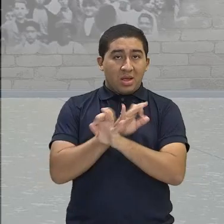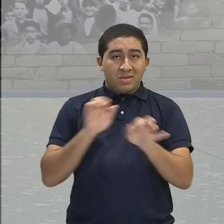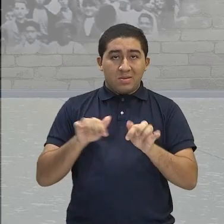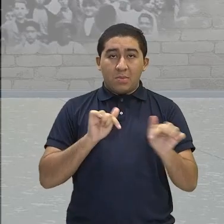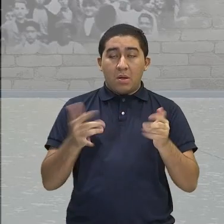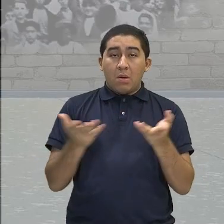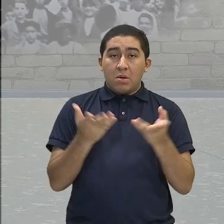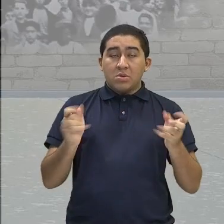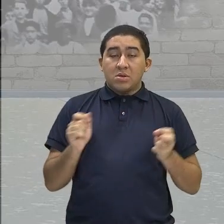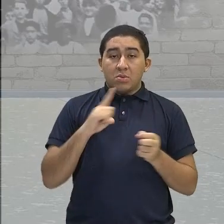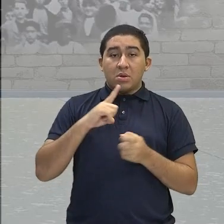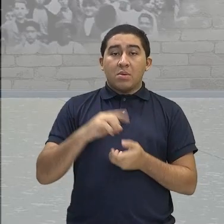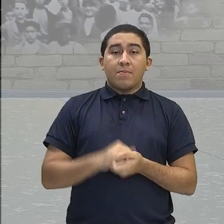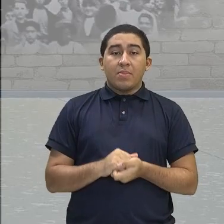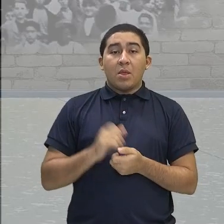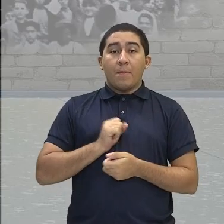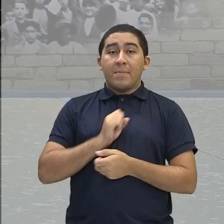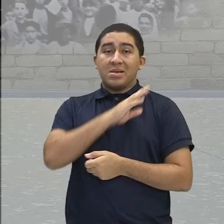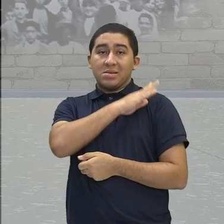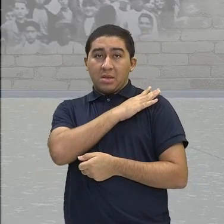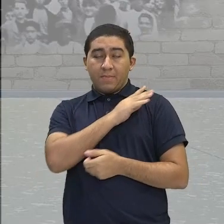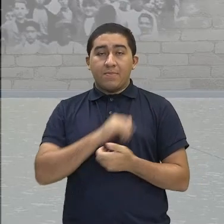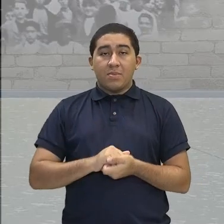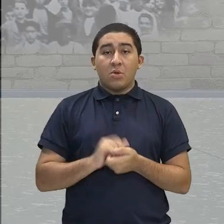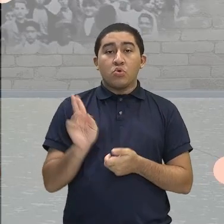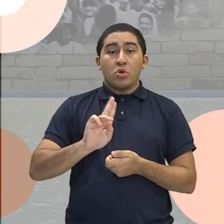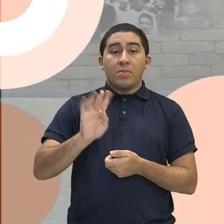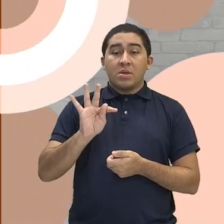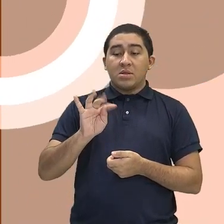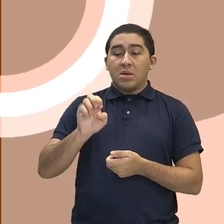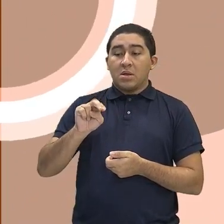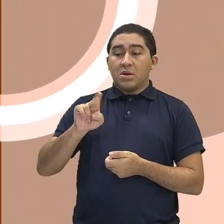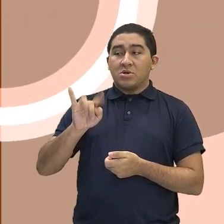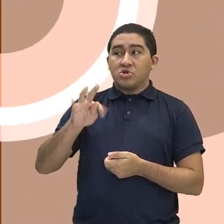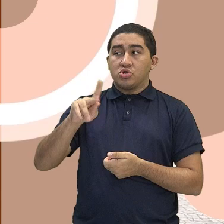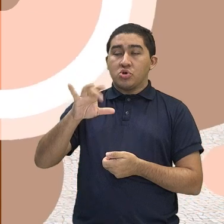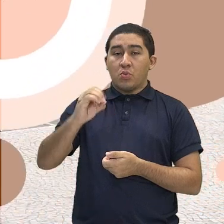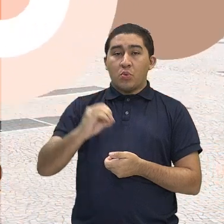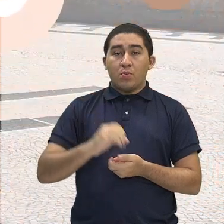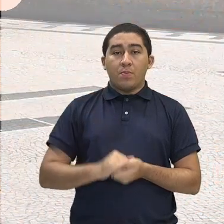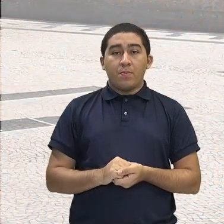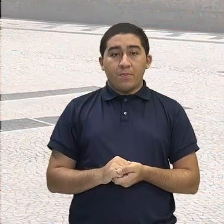movimento militar, que é justamente o tenentismo.